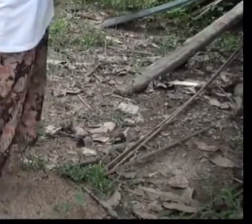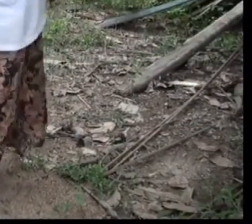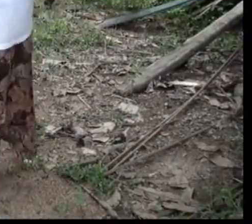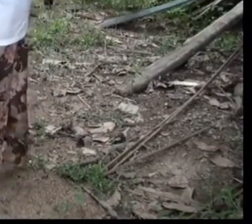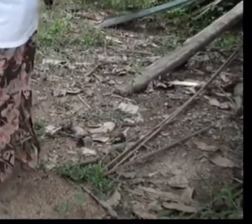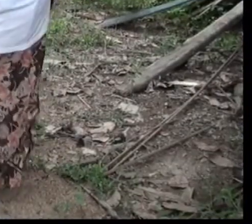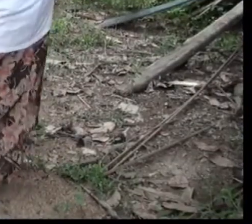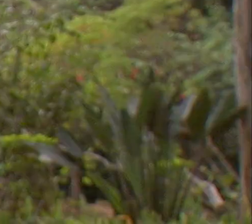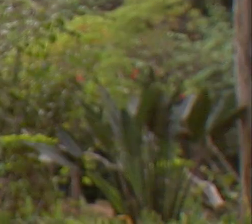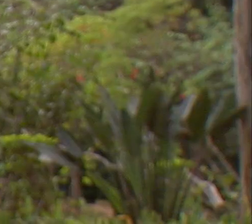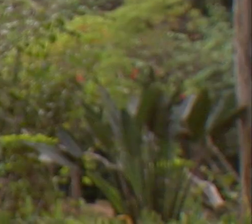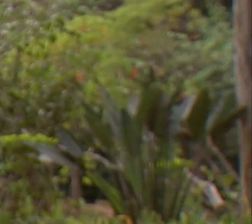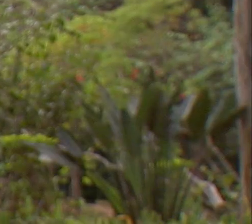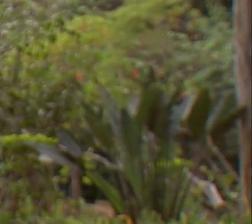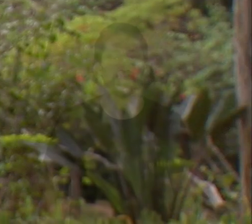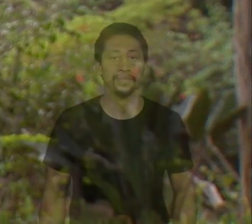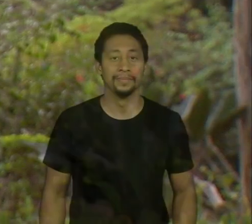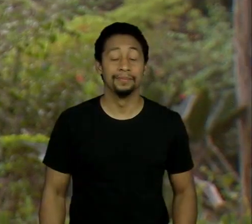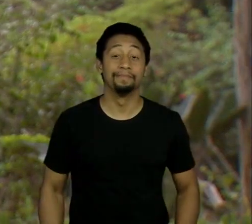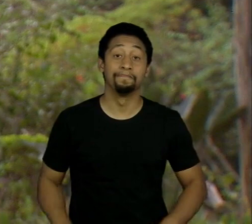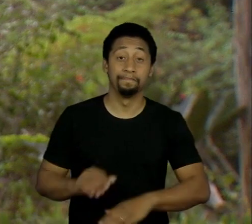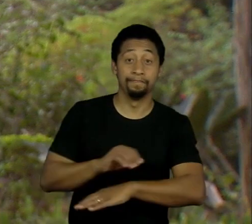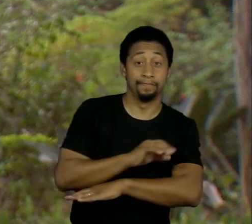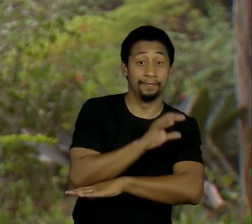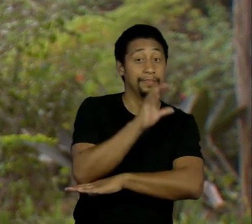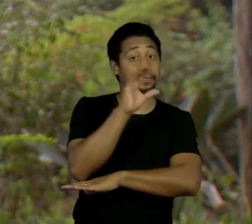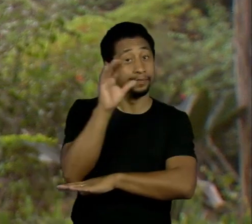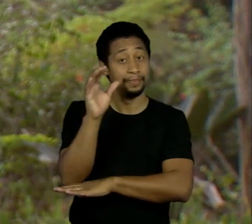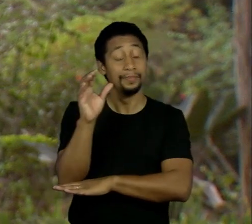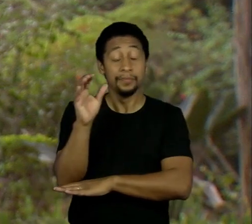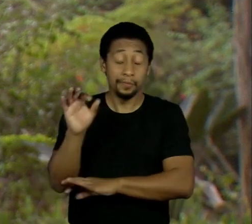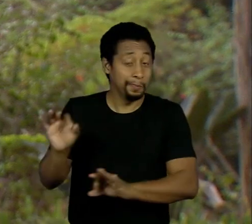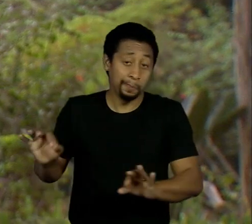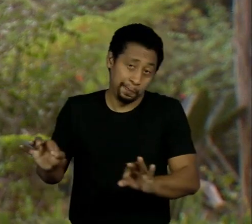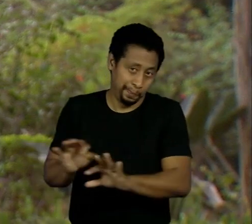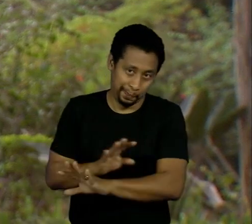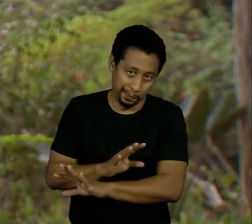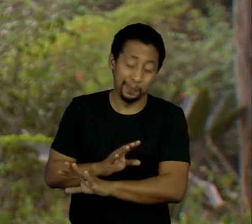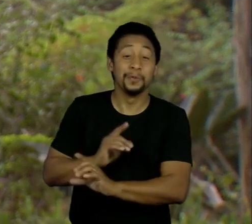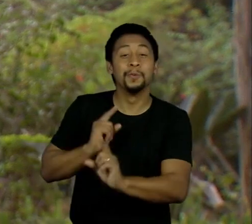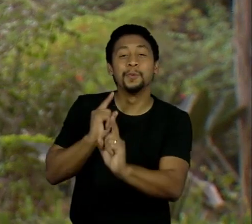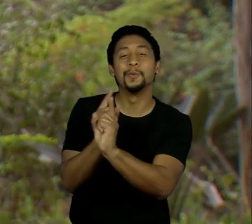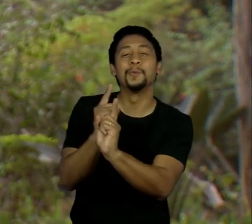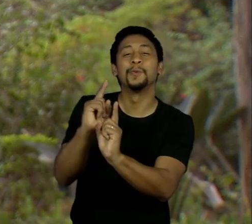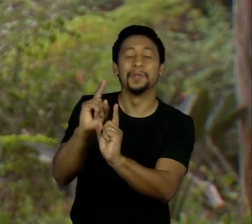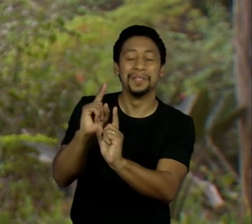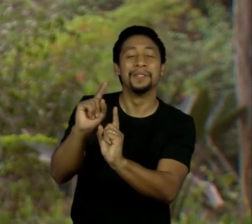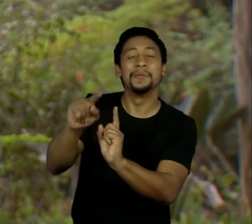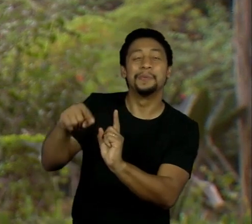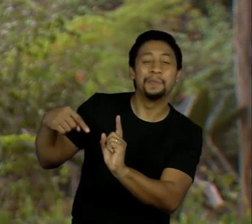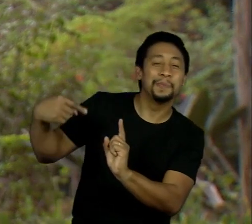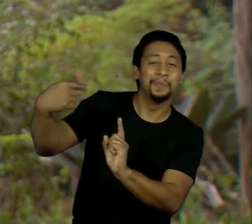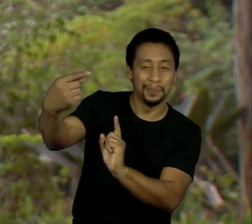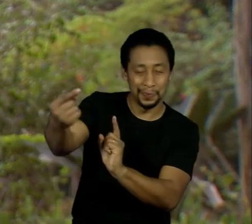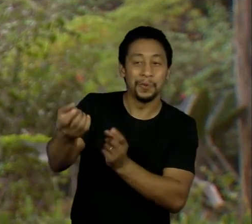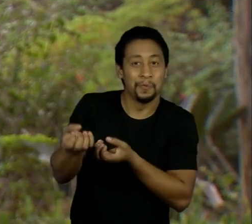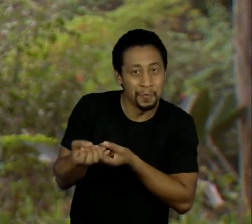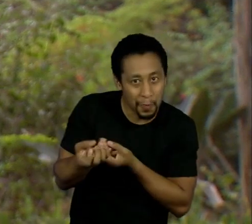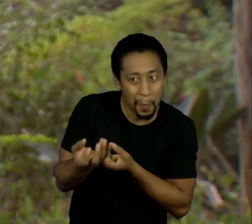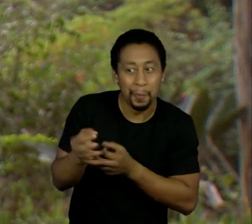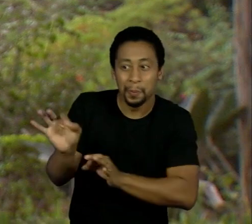batucando. O Repórter Eco de hoje fica por aqui. A gente se encontra no próximo programa com mais